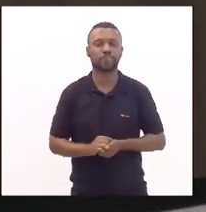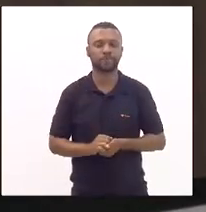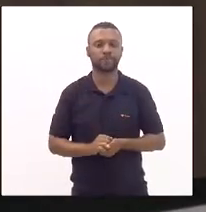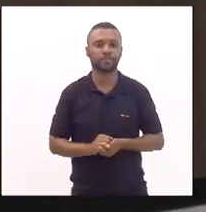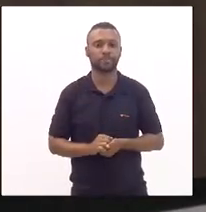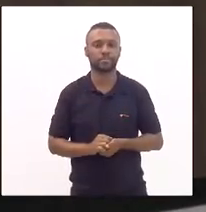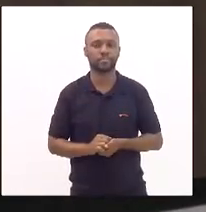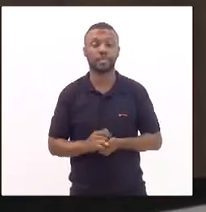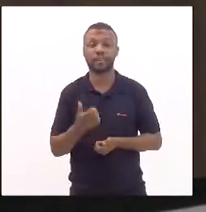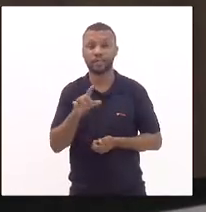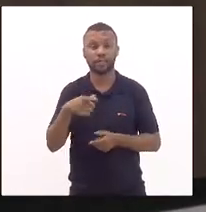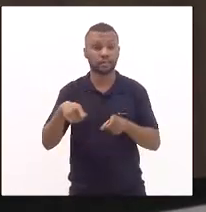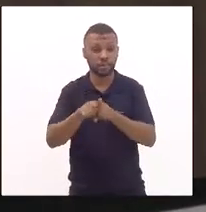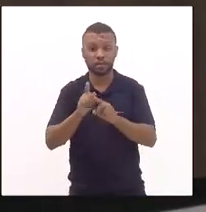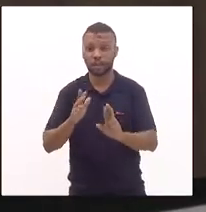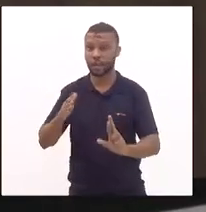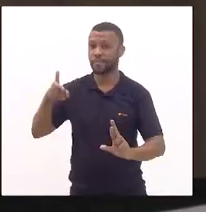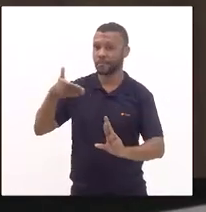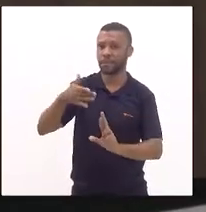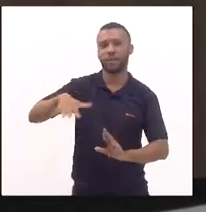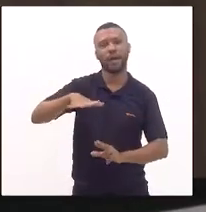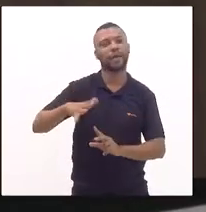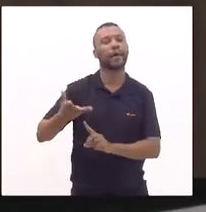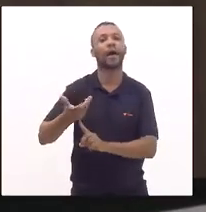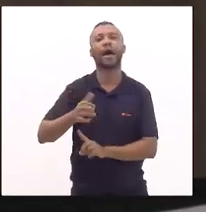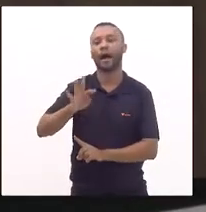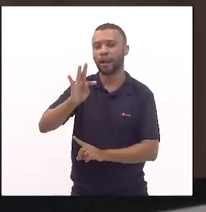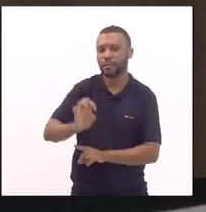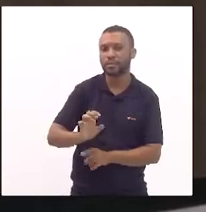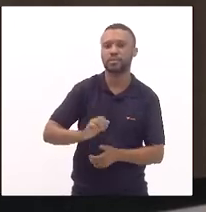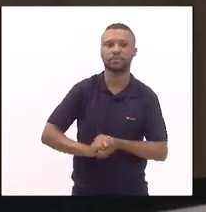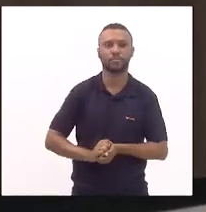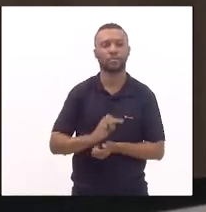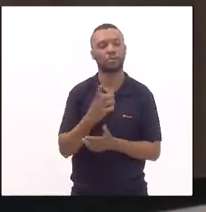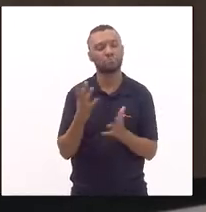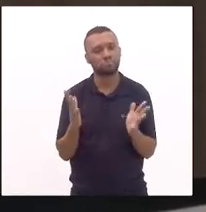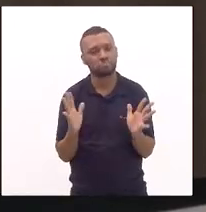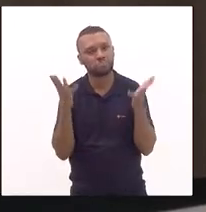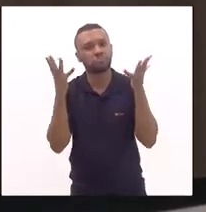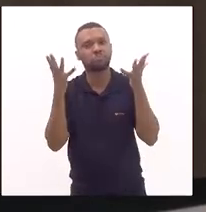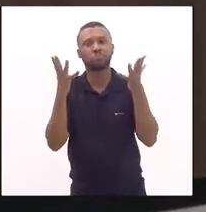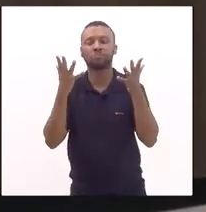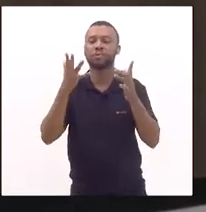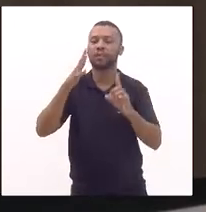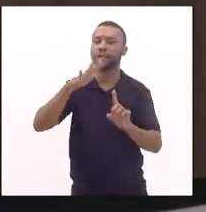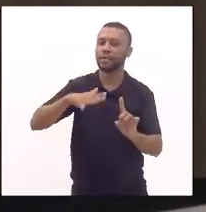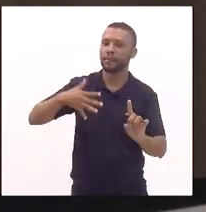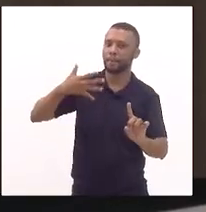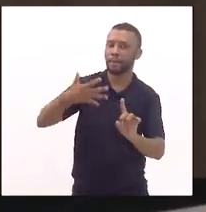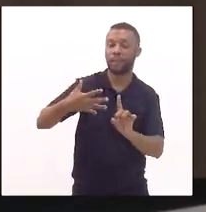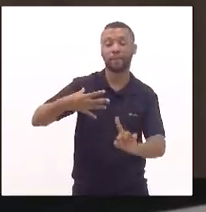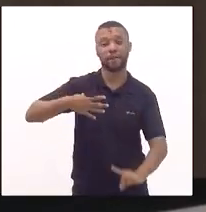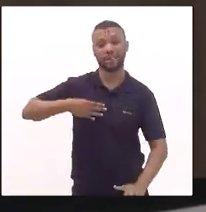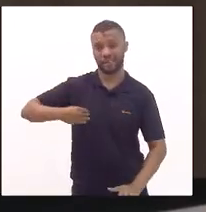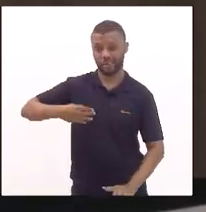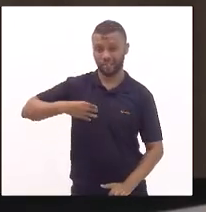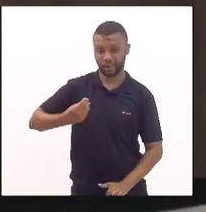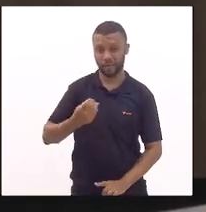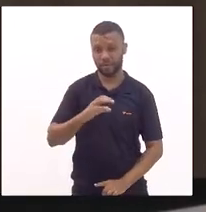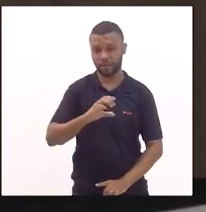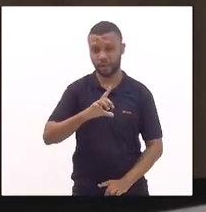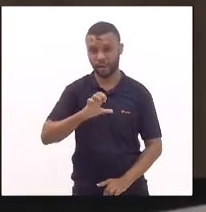como referência nas artes, né? Celebramos e entregaremos esse prêmio aos seus filhos,